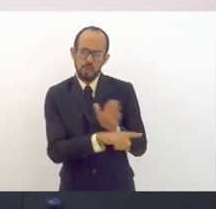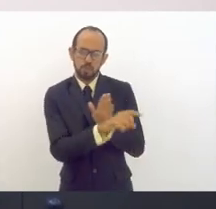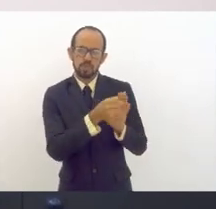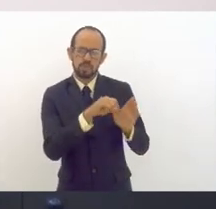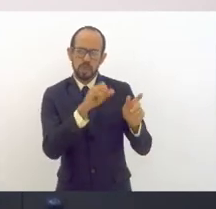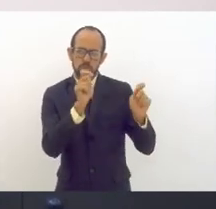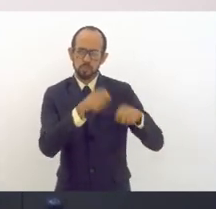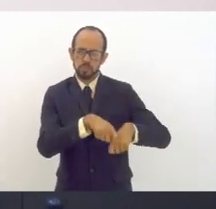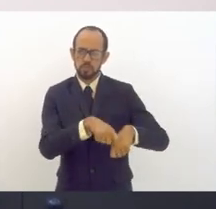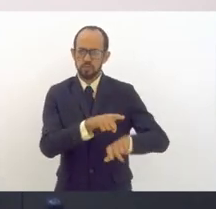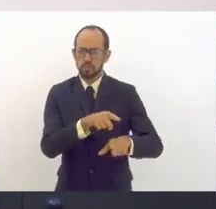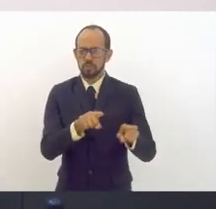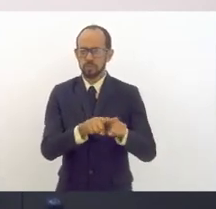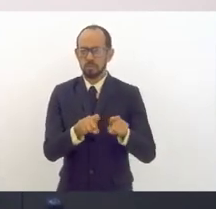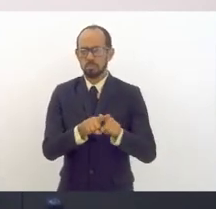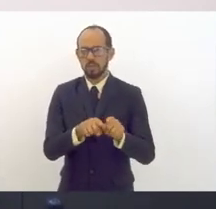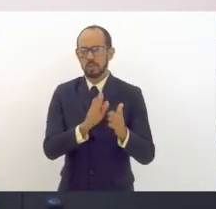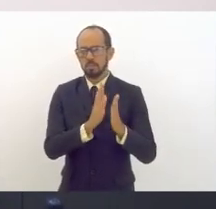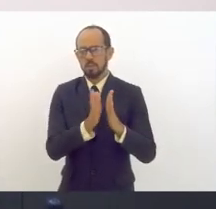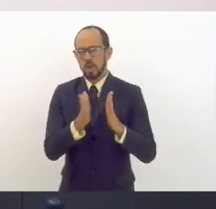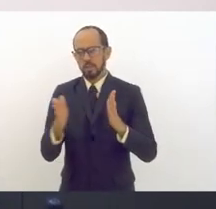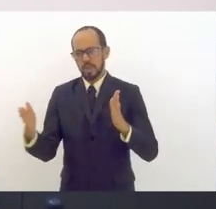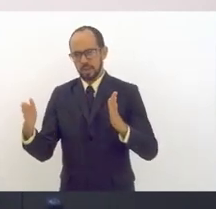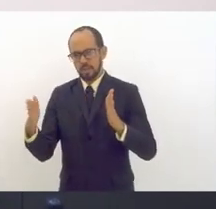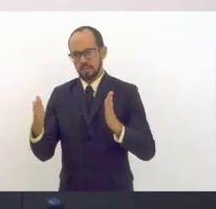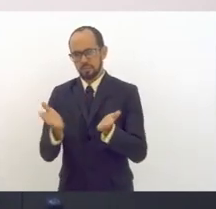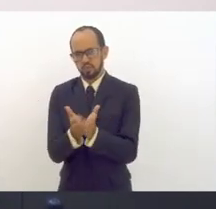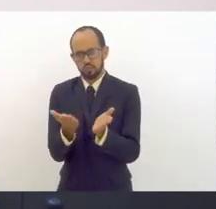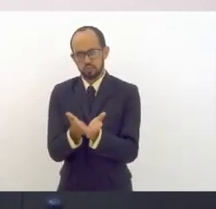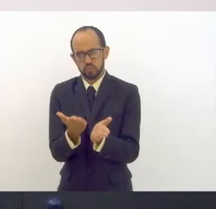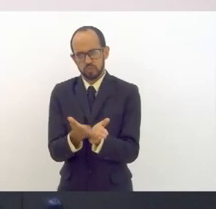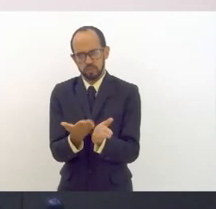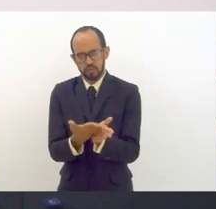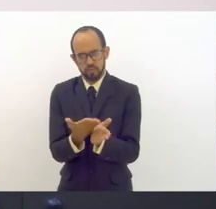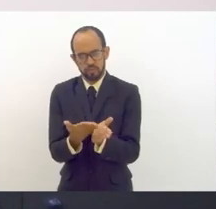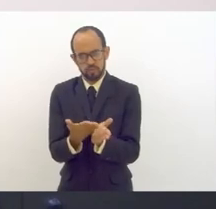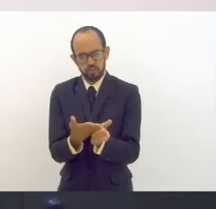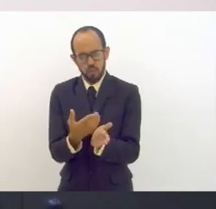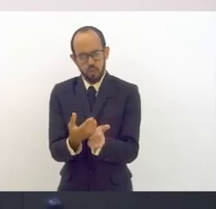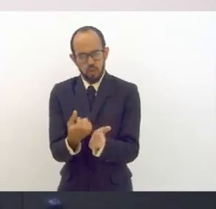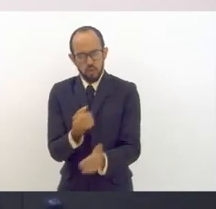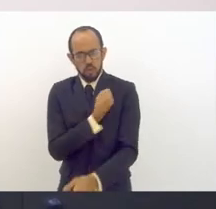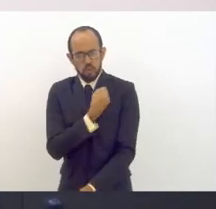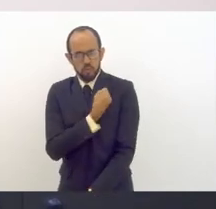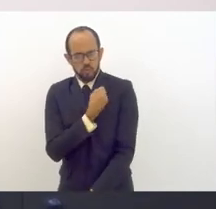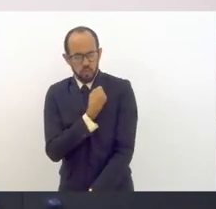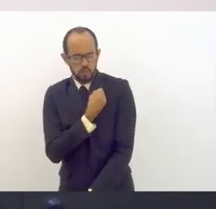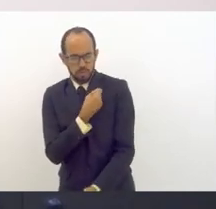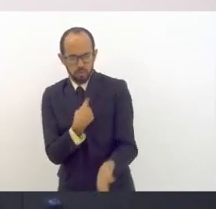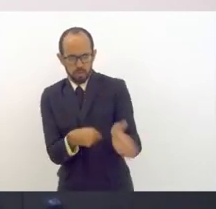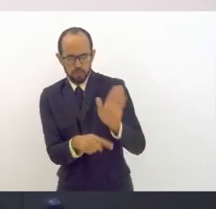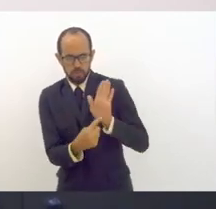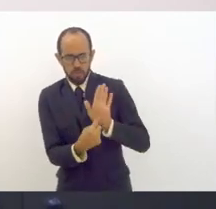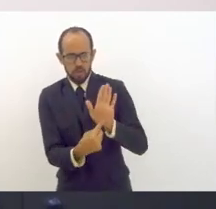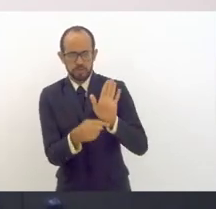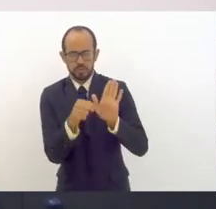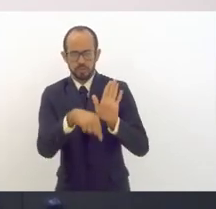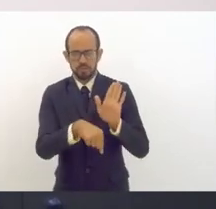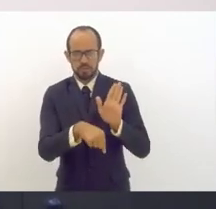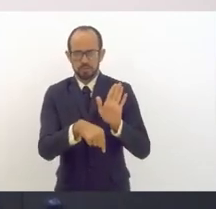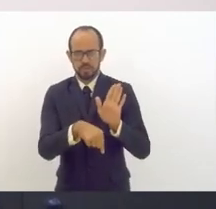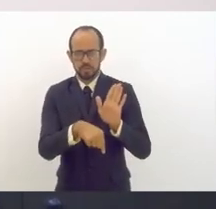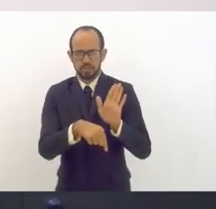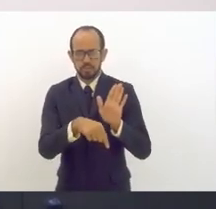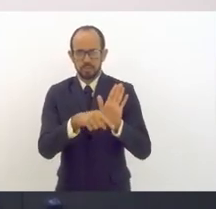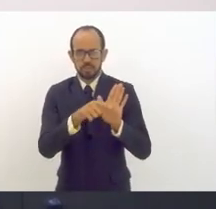sentido. Sobre bibliotecas escolares, né, um número, pelo menos trazido aqui pela SEDUC, um número